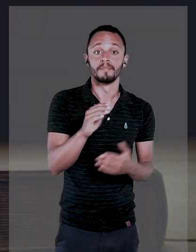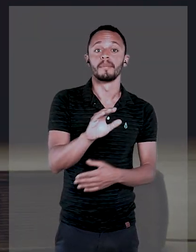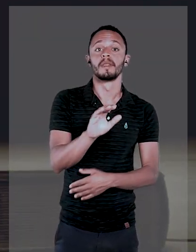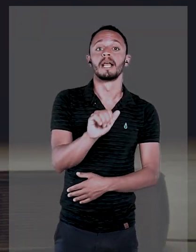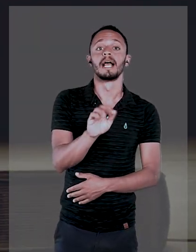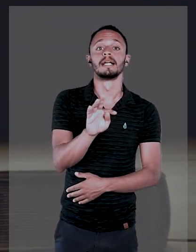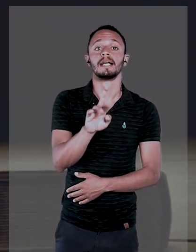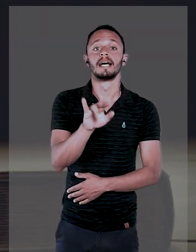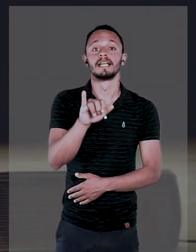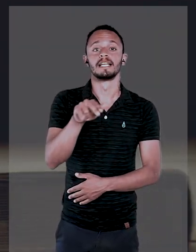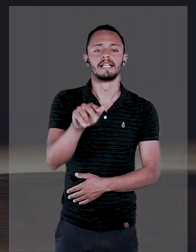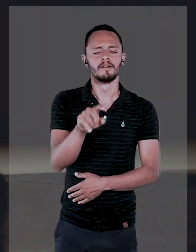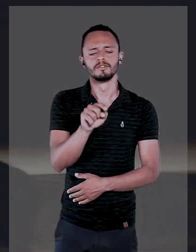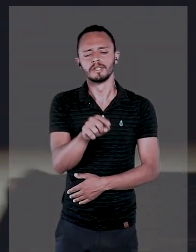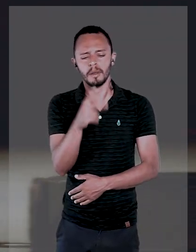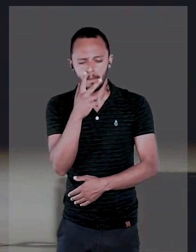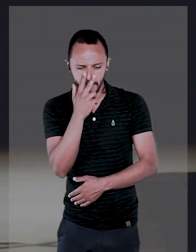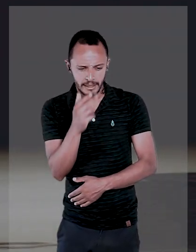Obrigado eu.